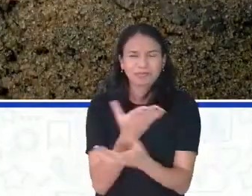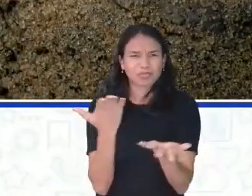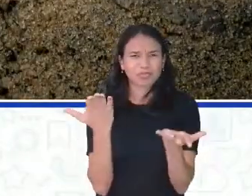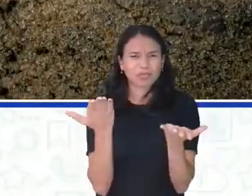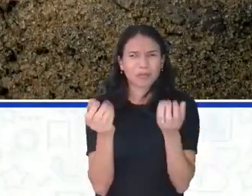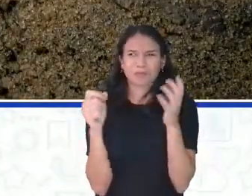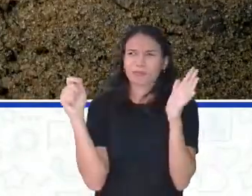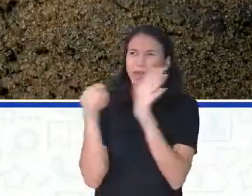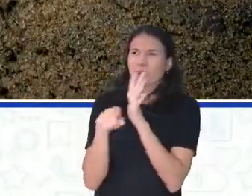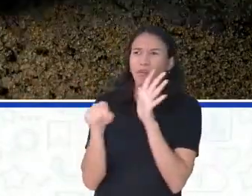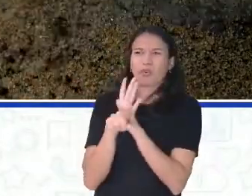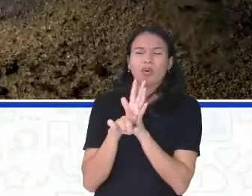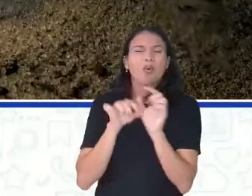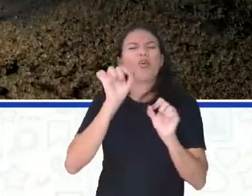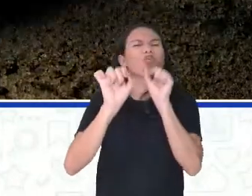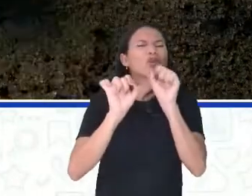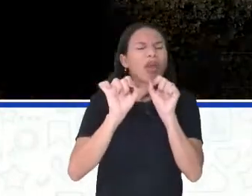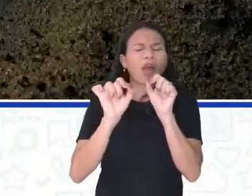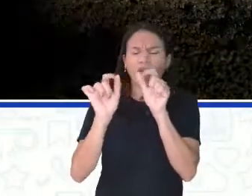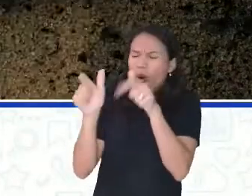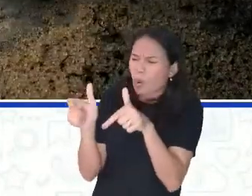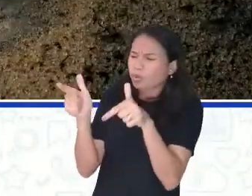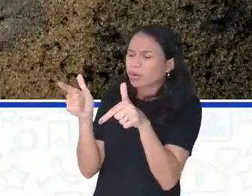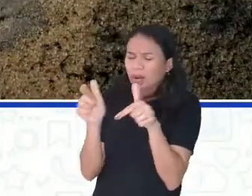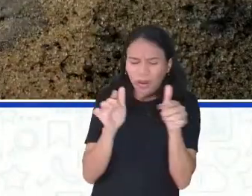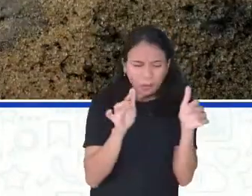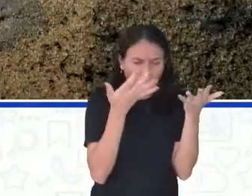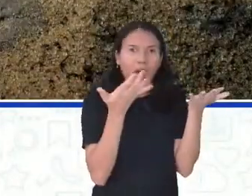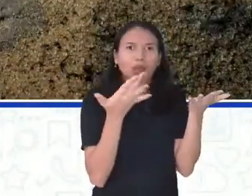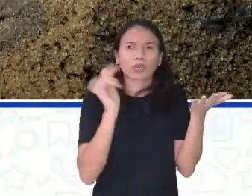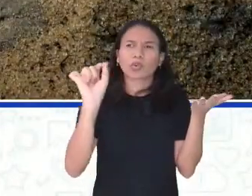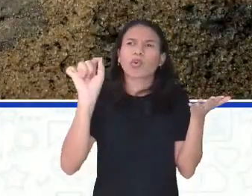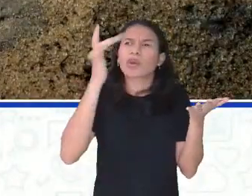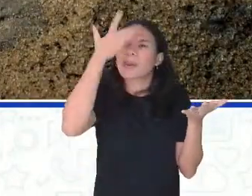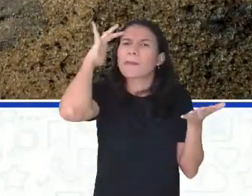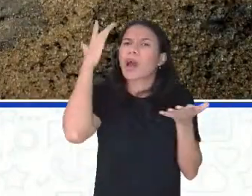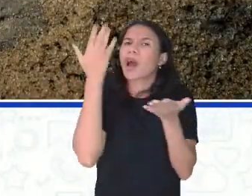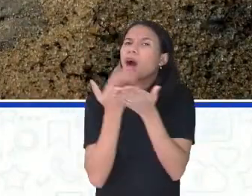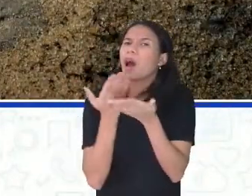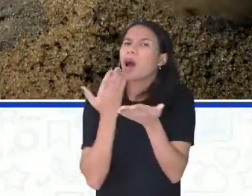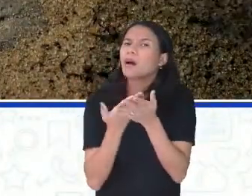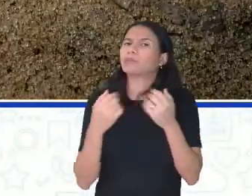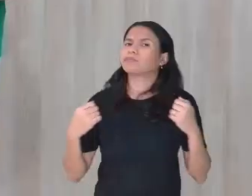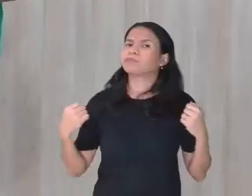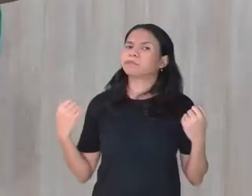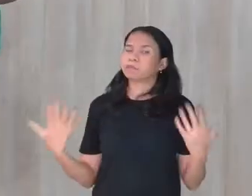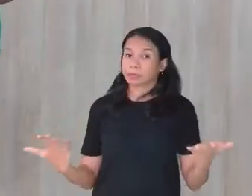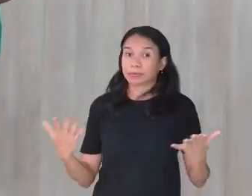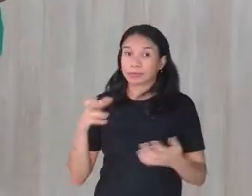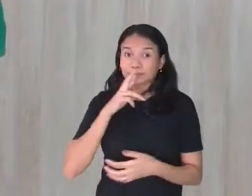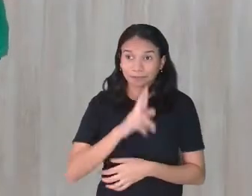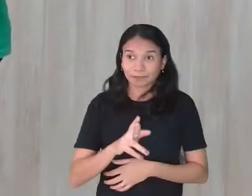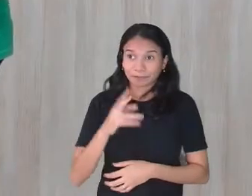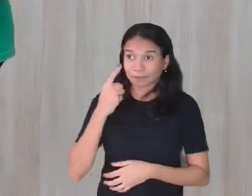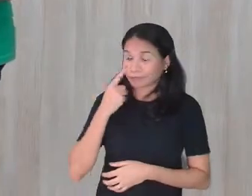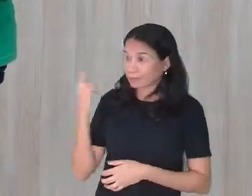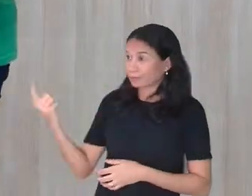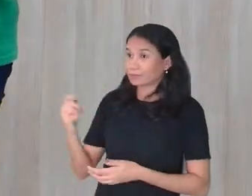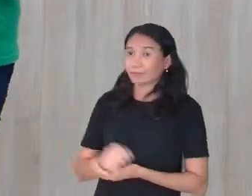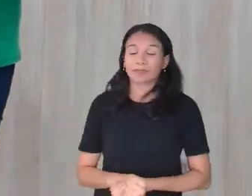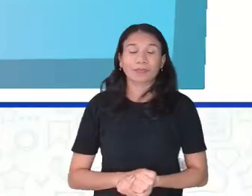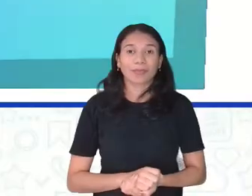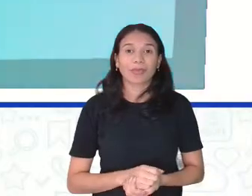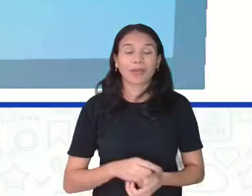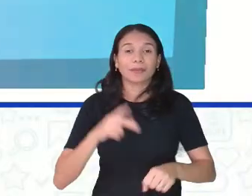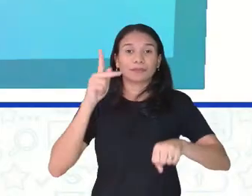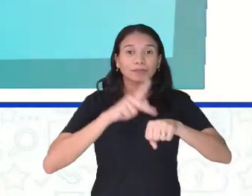perguntinha para vocês. O que é? Onde? Quando? Quem estuda? E agora vem as respostas.